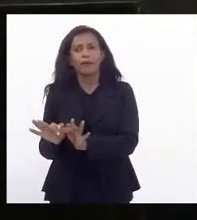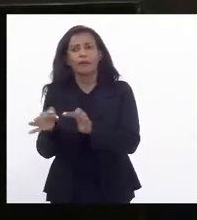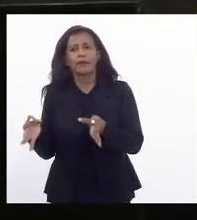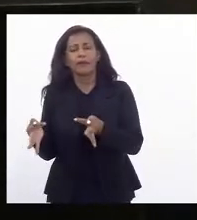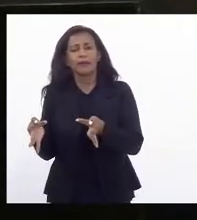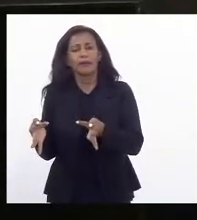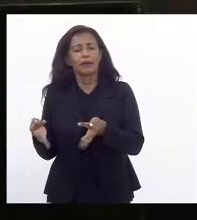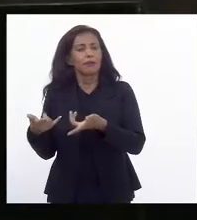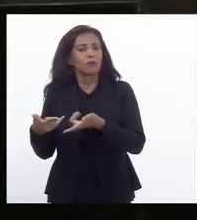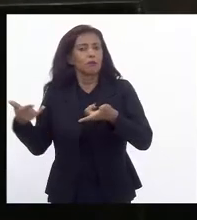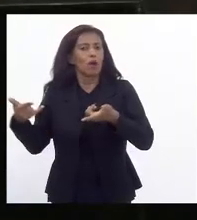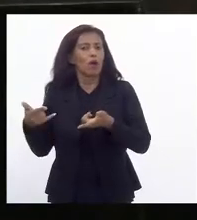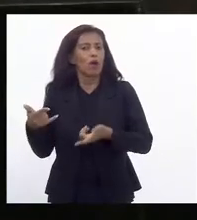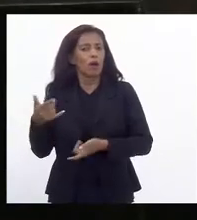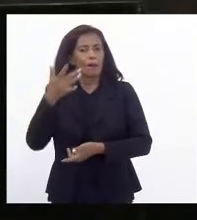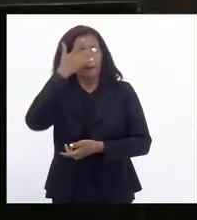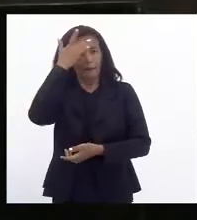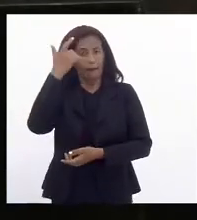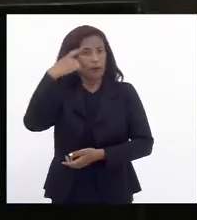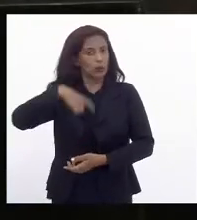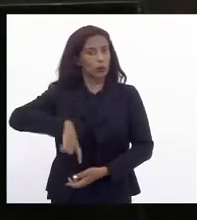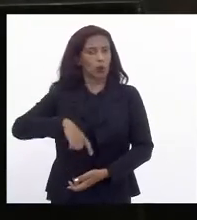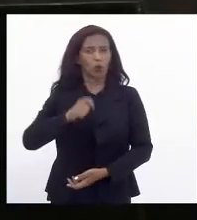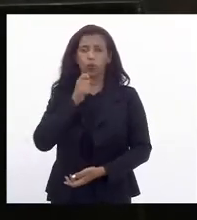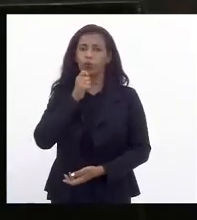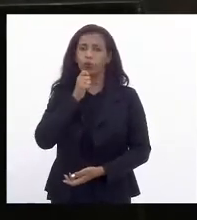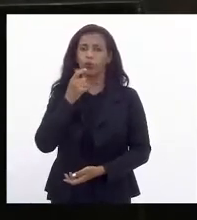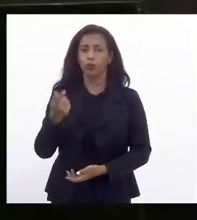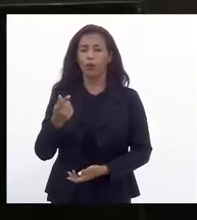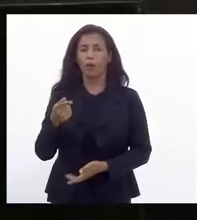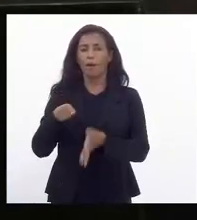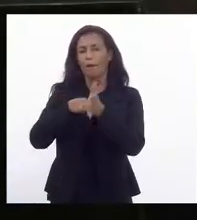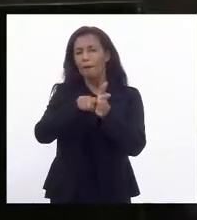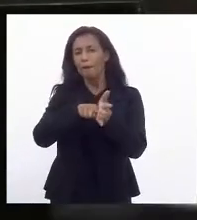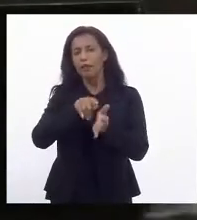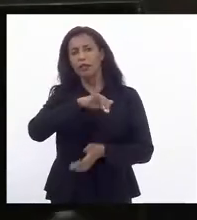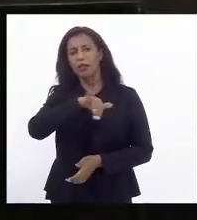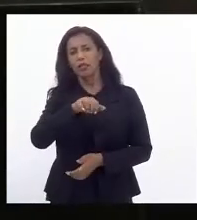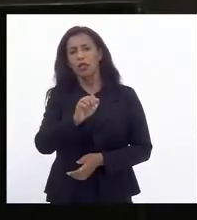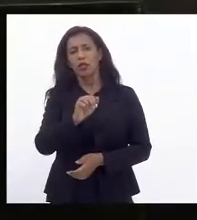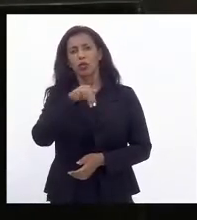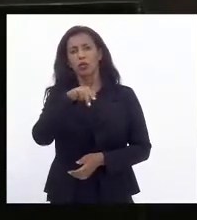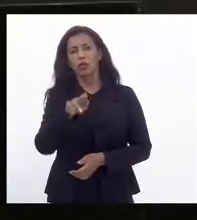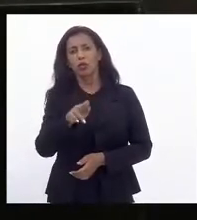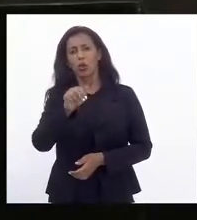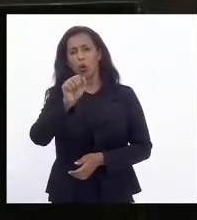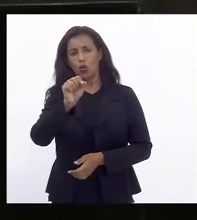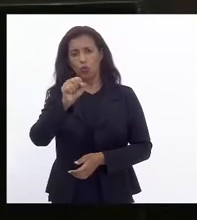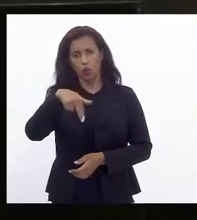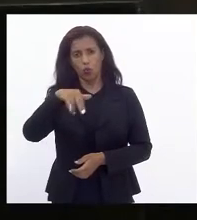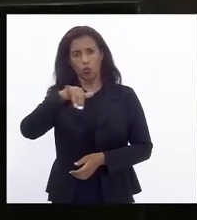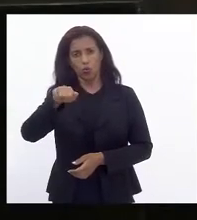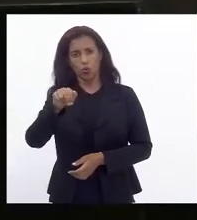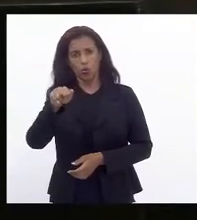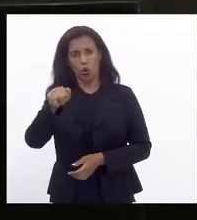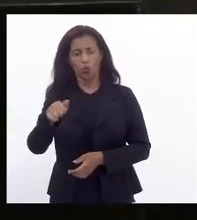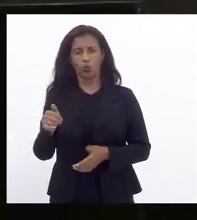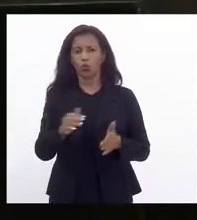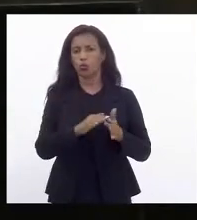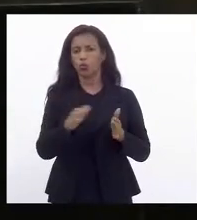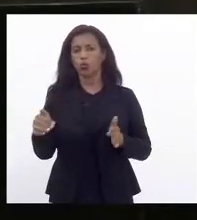higiene pessoal. Então, pesquisa, né, da Johnson & Johnson coloca que nos últimos 12